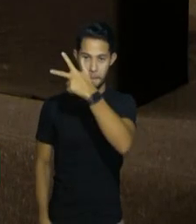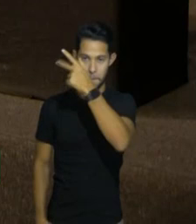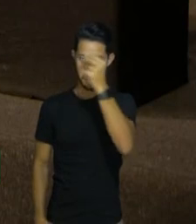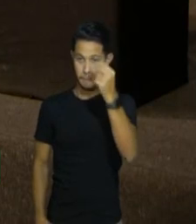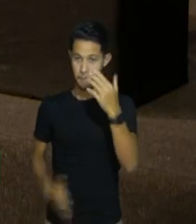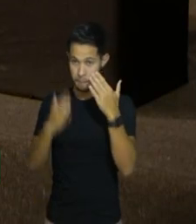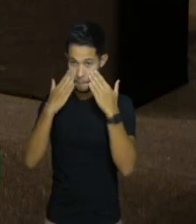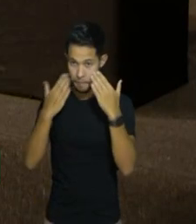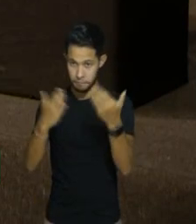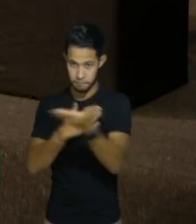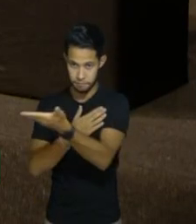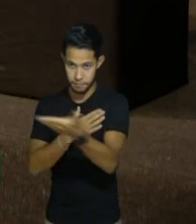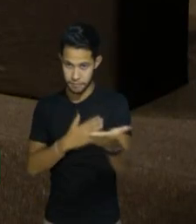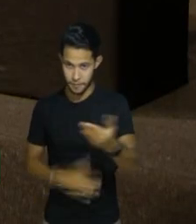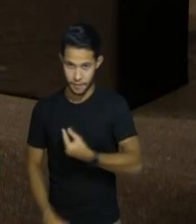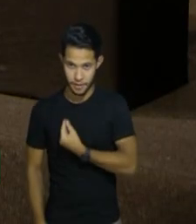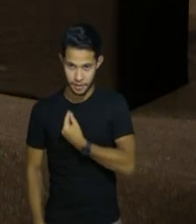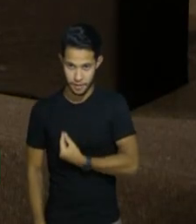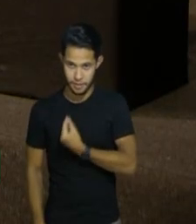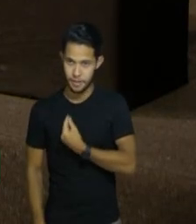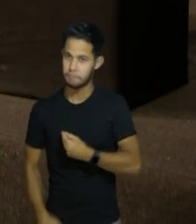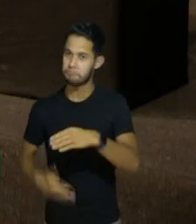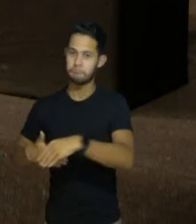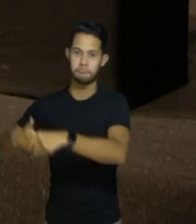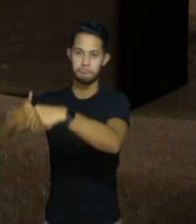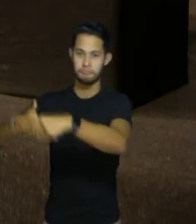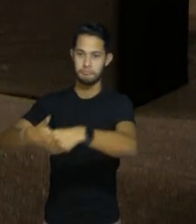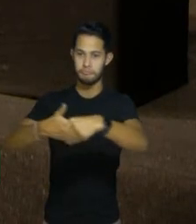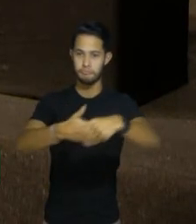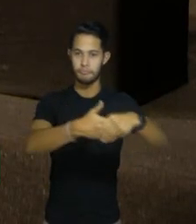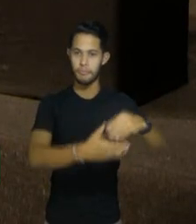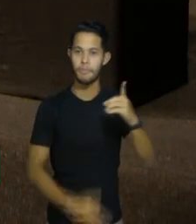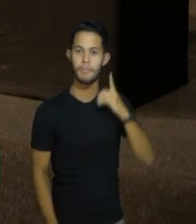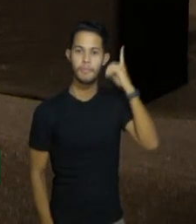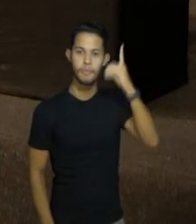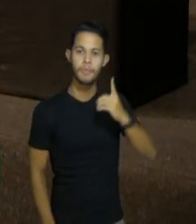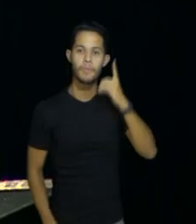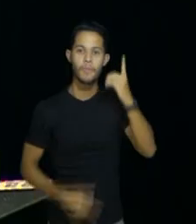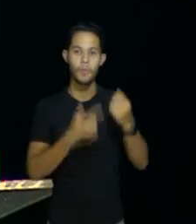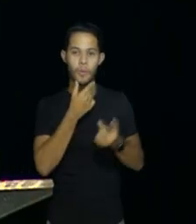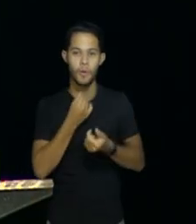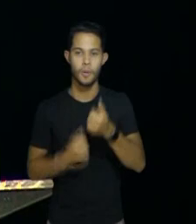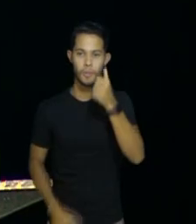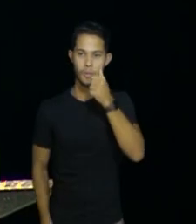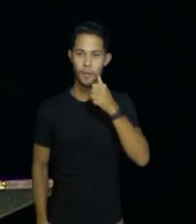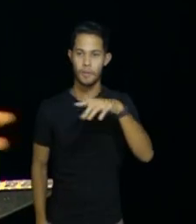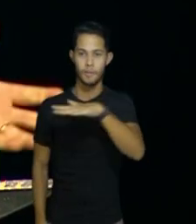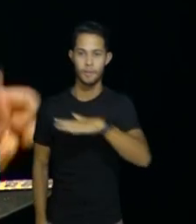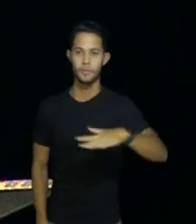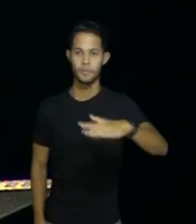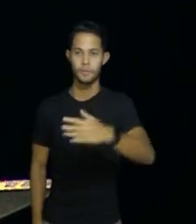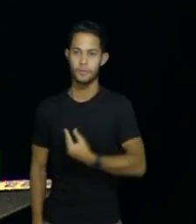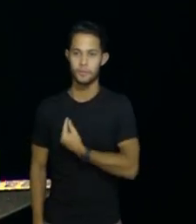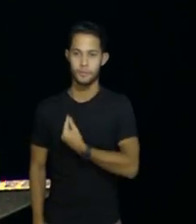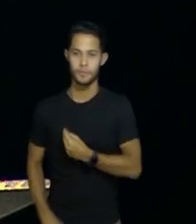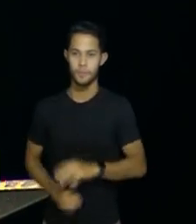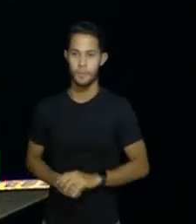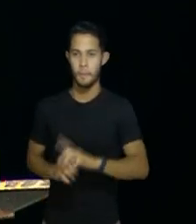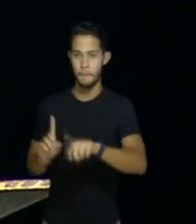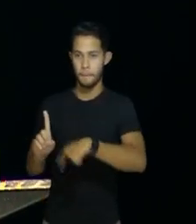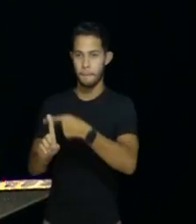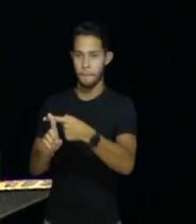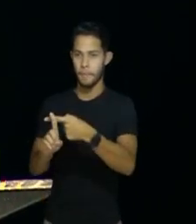todos os demais deputados e deputadas aqui presentes. Cumprimentar o deputado Marcos da Rosa